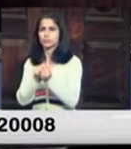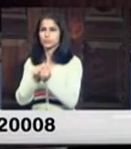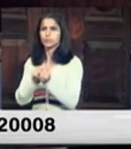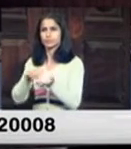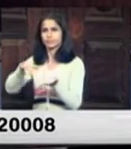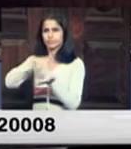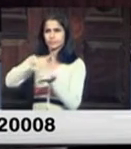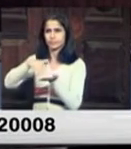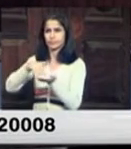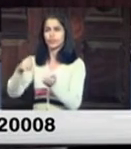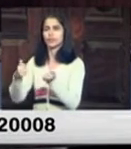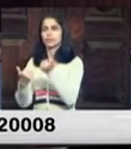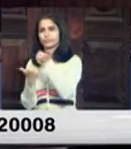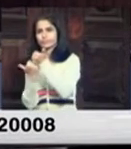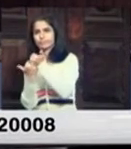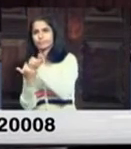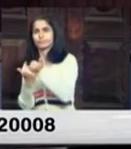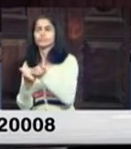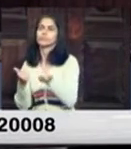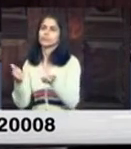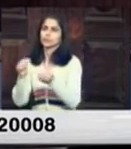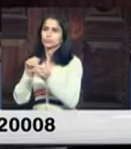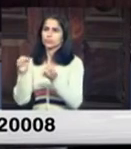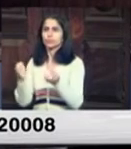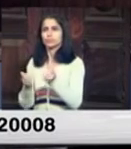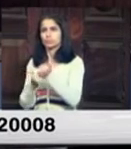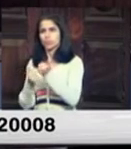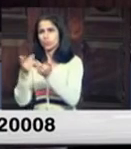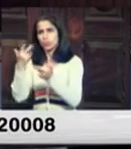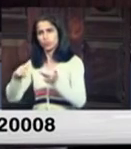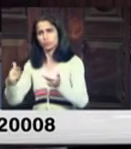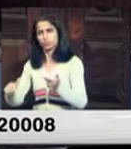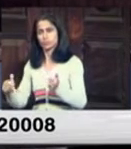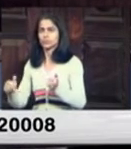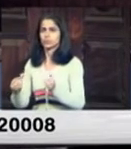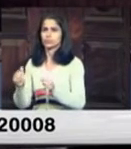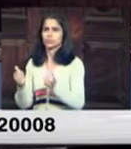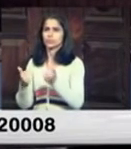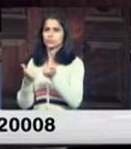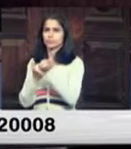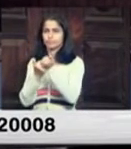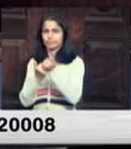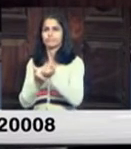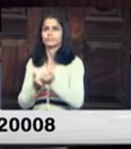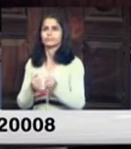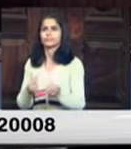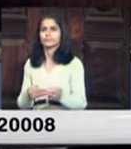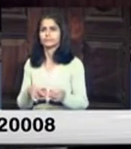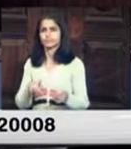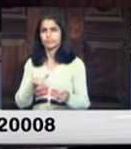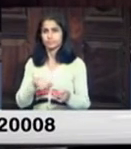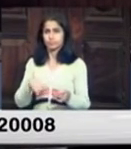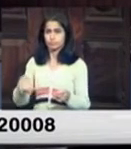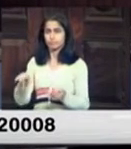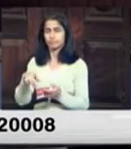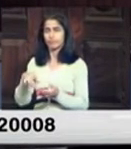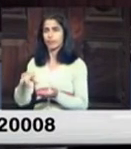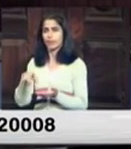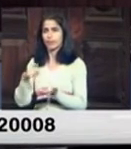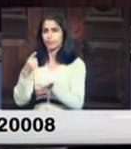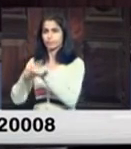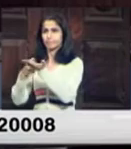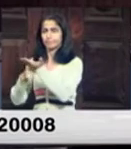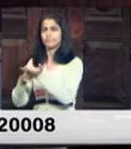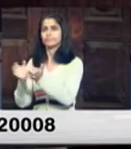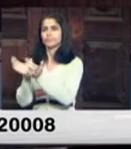equipe, subsecretários e subsecretárias, superintendentes, e a linha adotada pela Secretaria de Educação